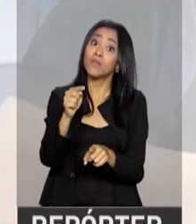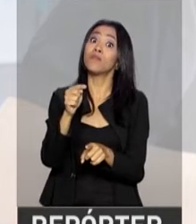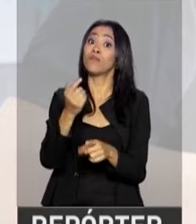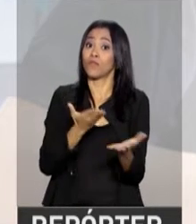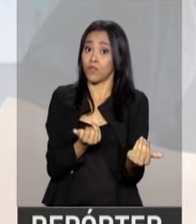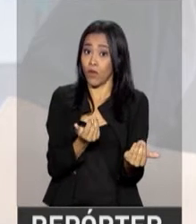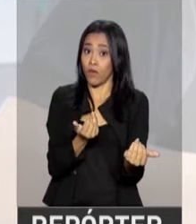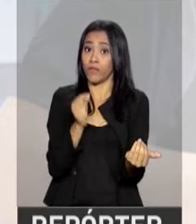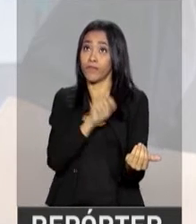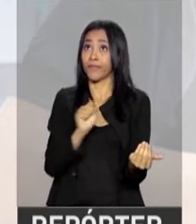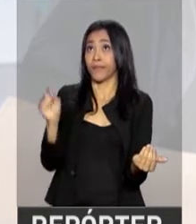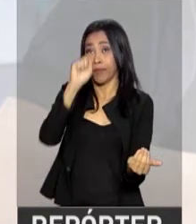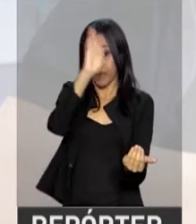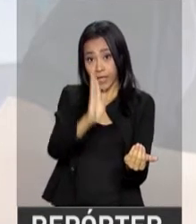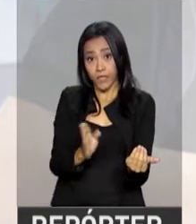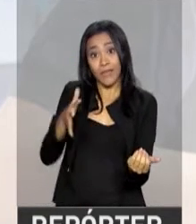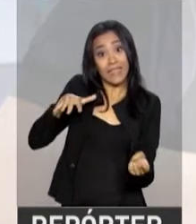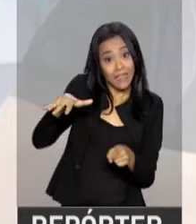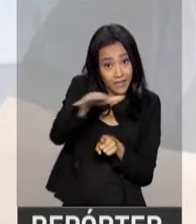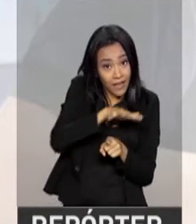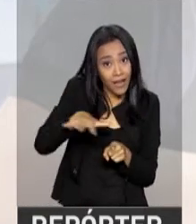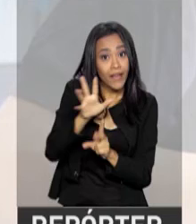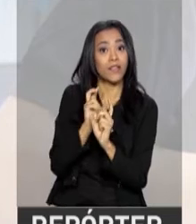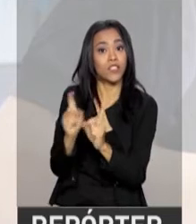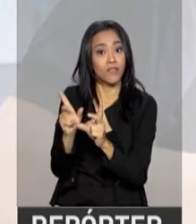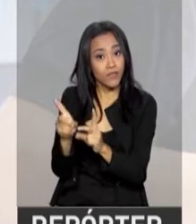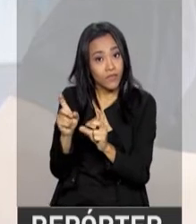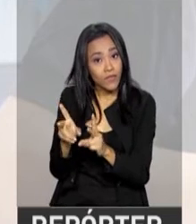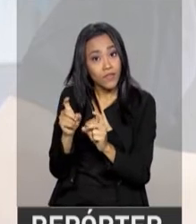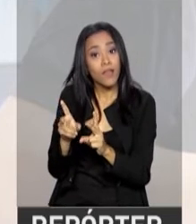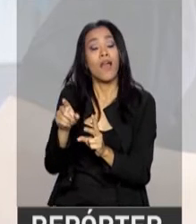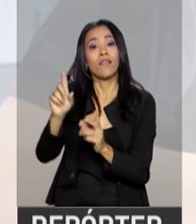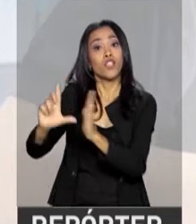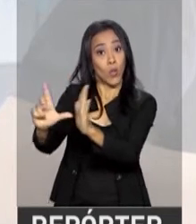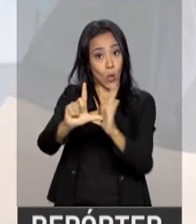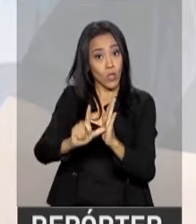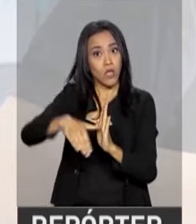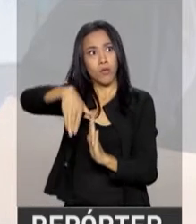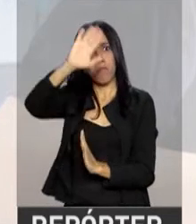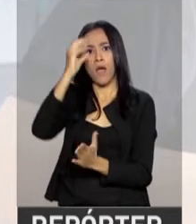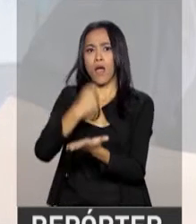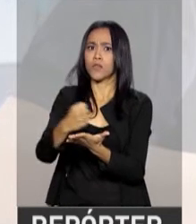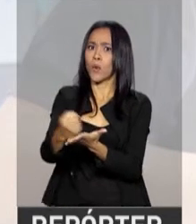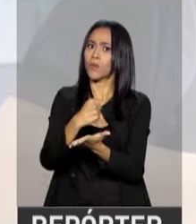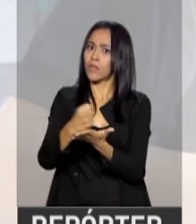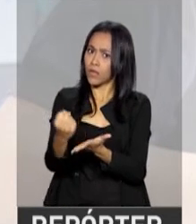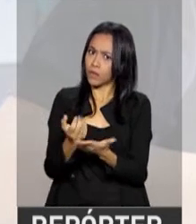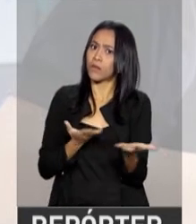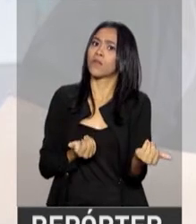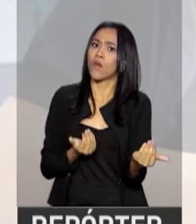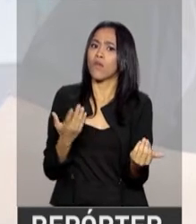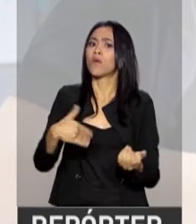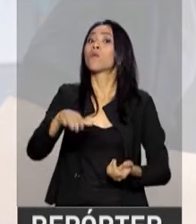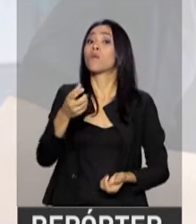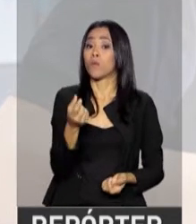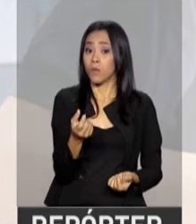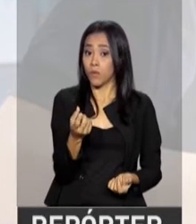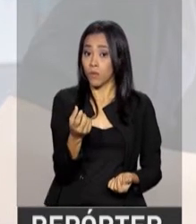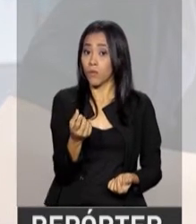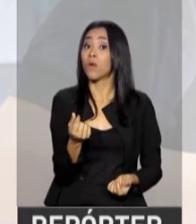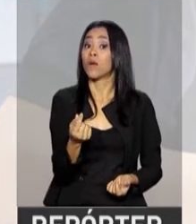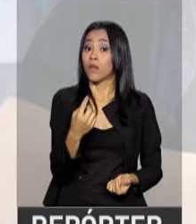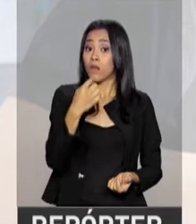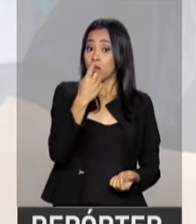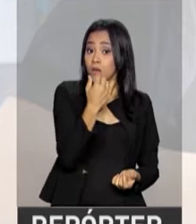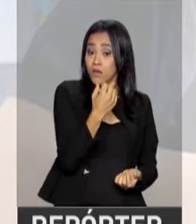todo o país o setor de comércio é o que mais contratou esses jovens desde o início do programa com mais de 97 mil